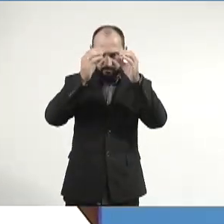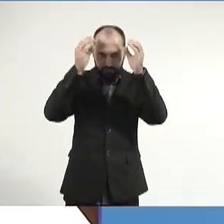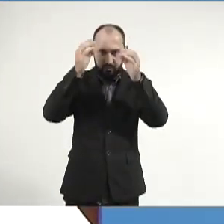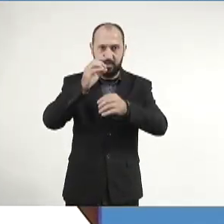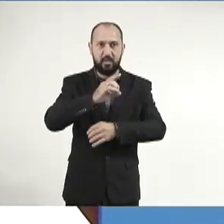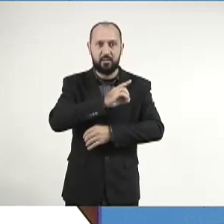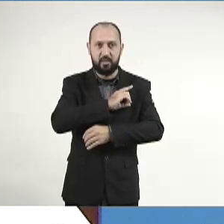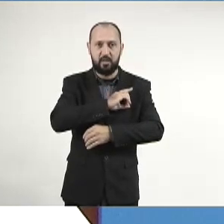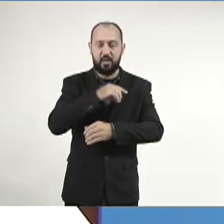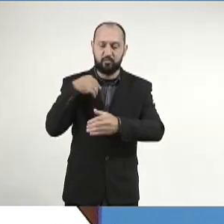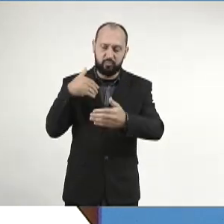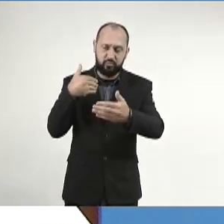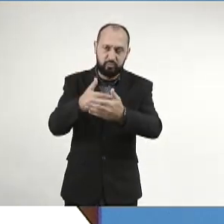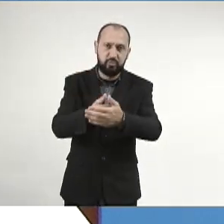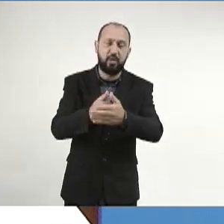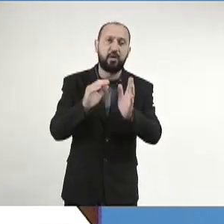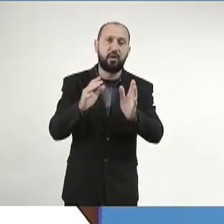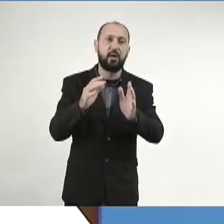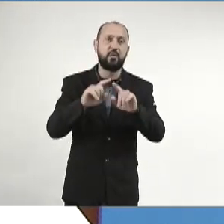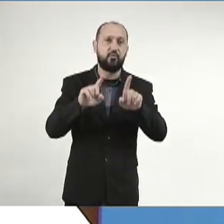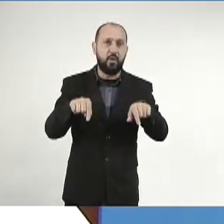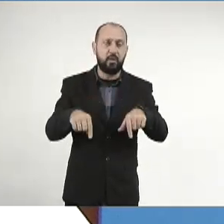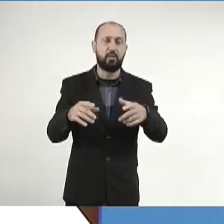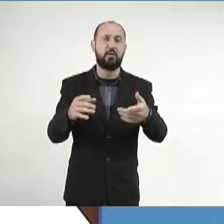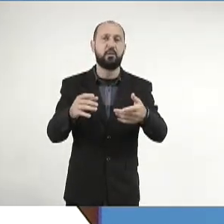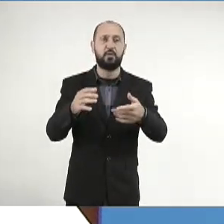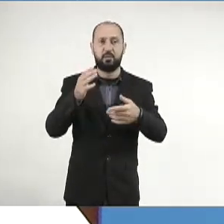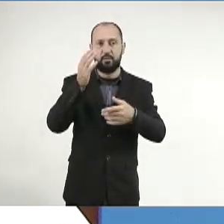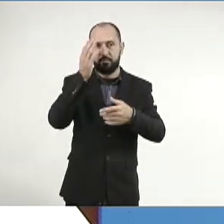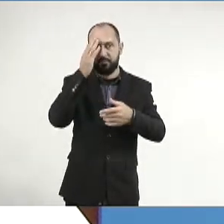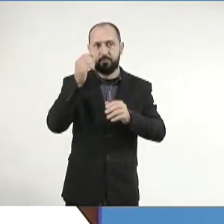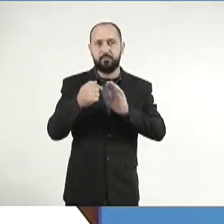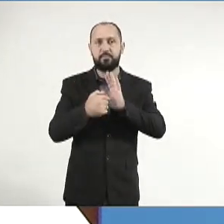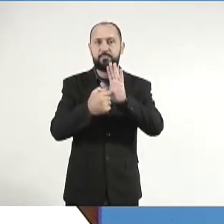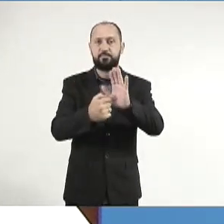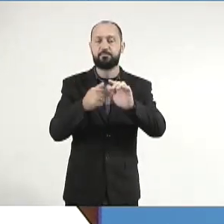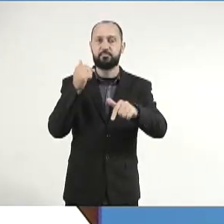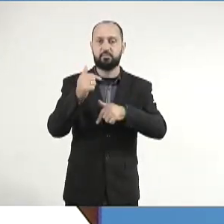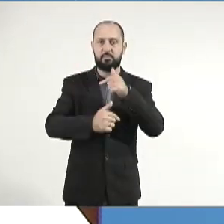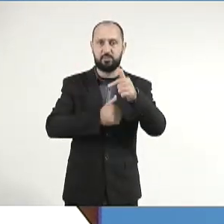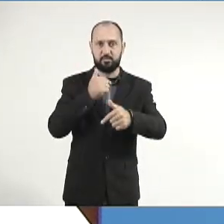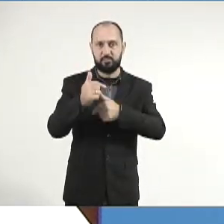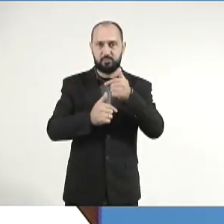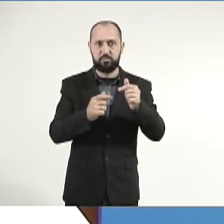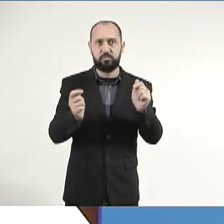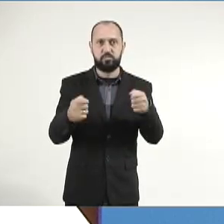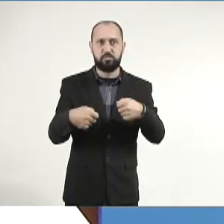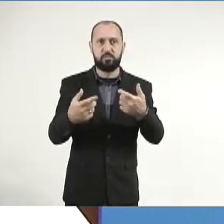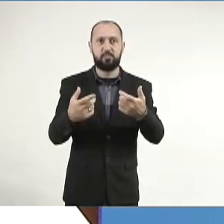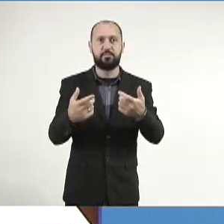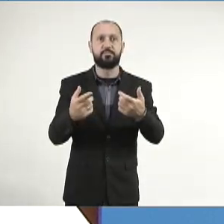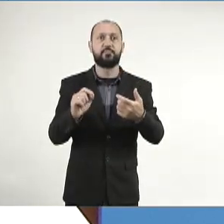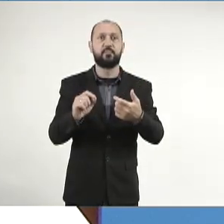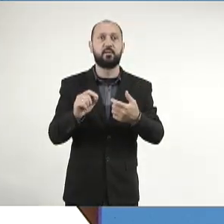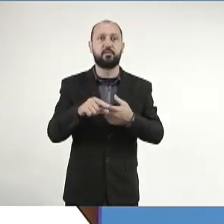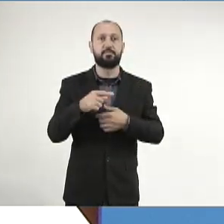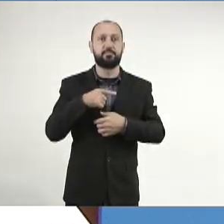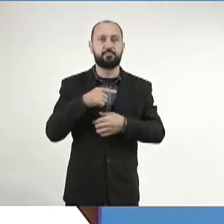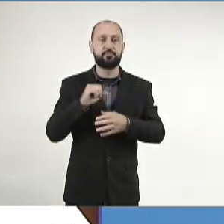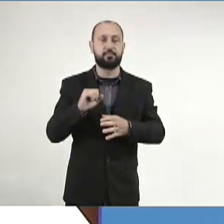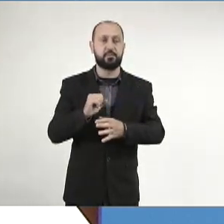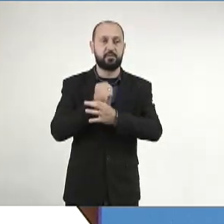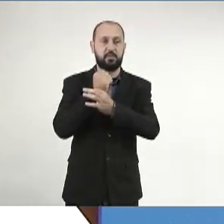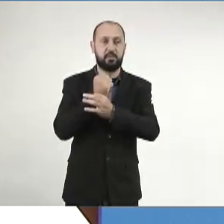de carreira, eu quero ressaltar aqui o trabalho eficiente, competente da